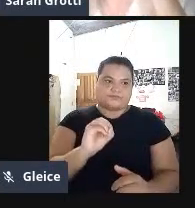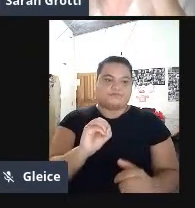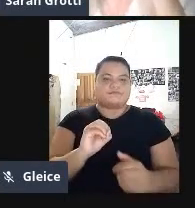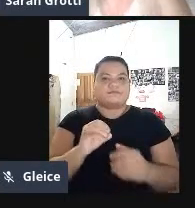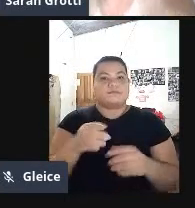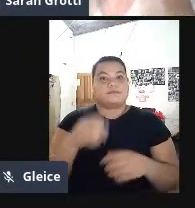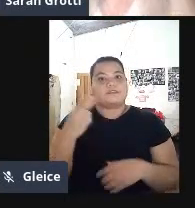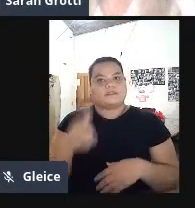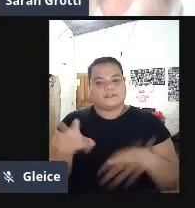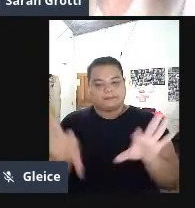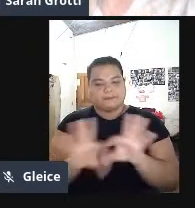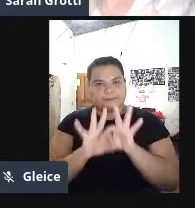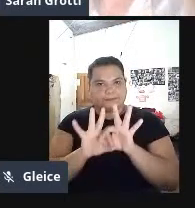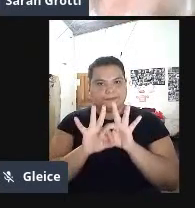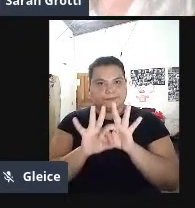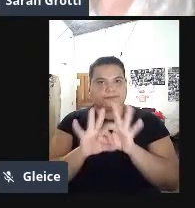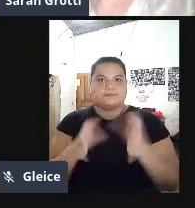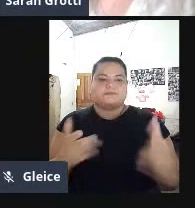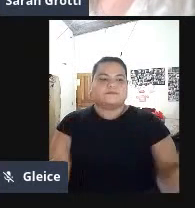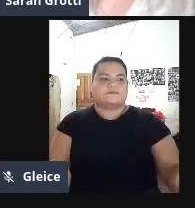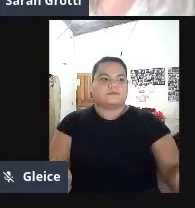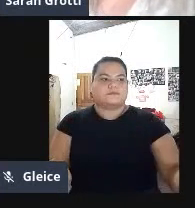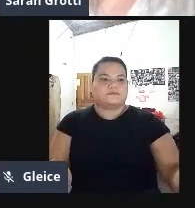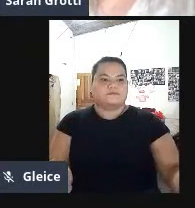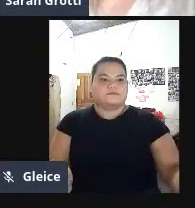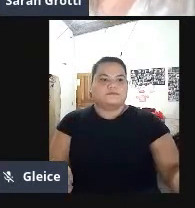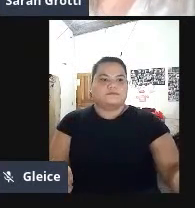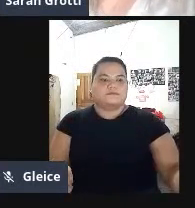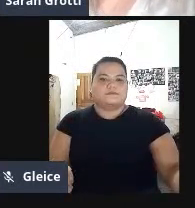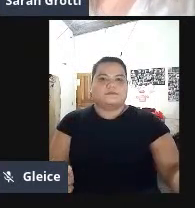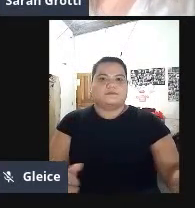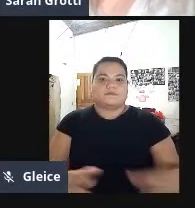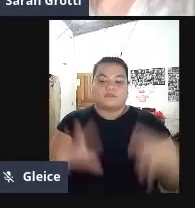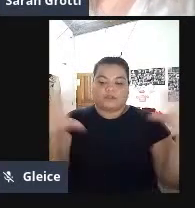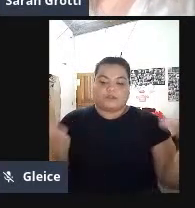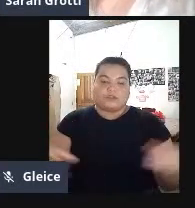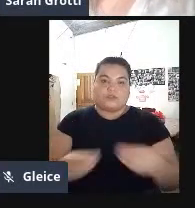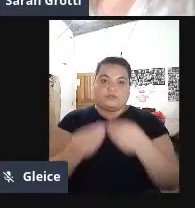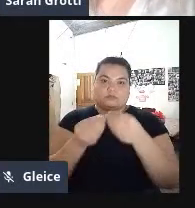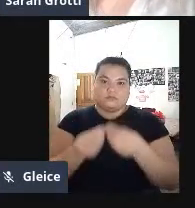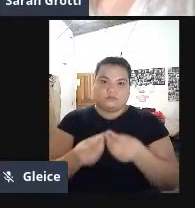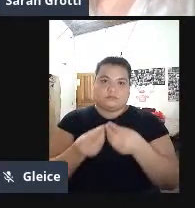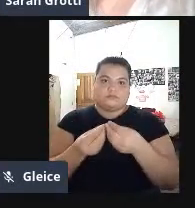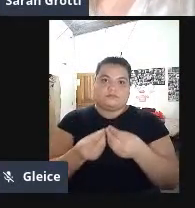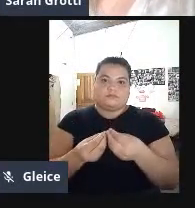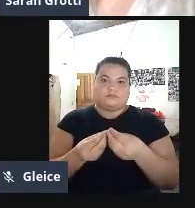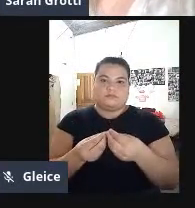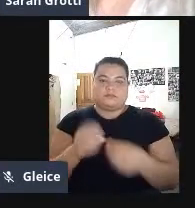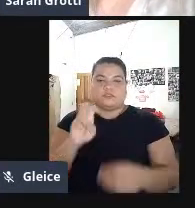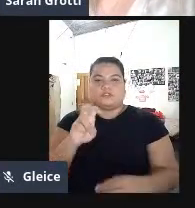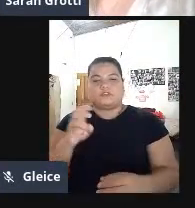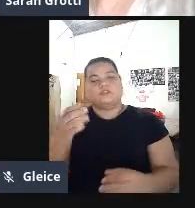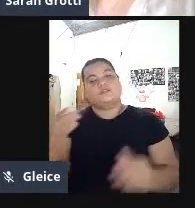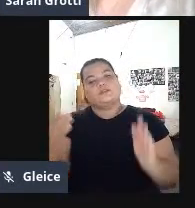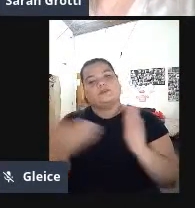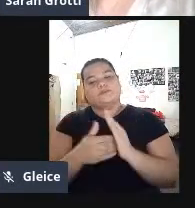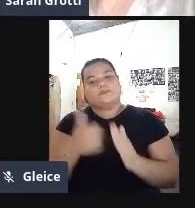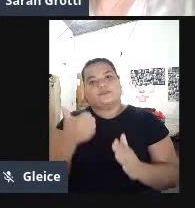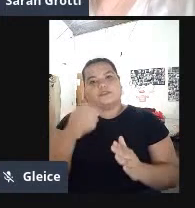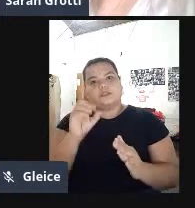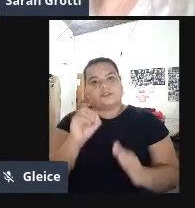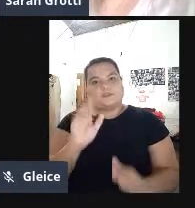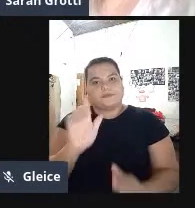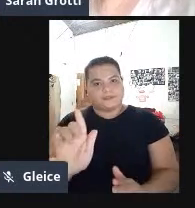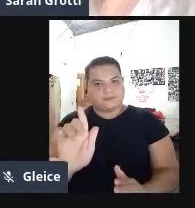juntas. Aí, suplementação de 5 a 10 microgramas dia, tanto para vegetarianos como